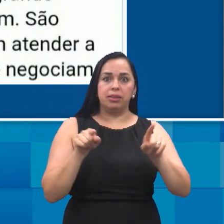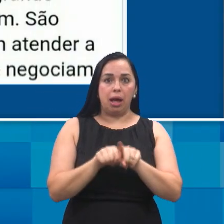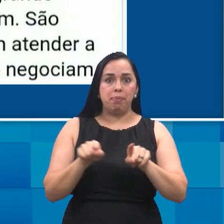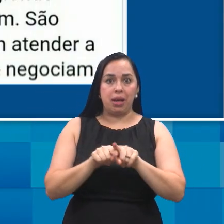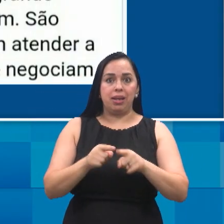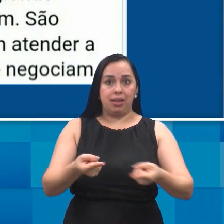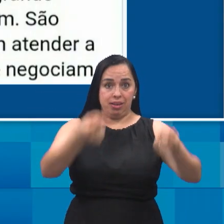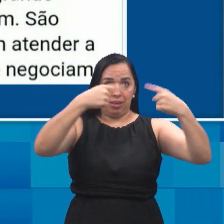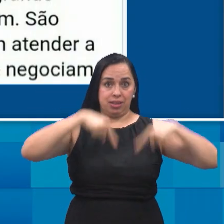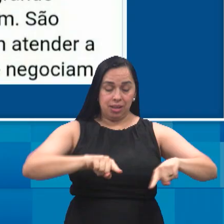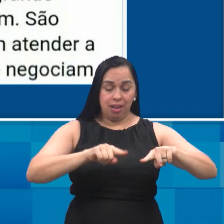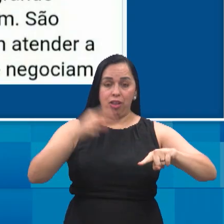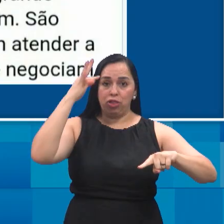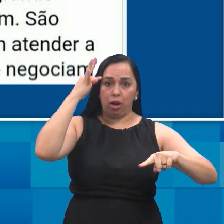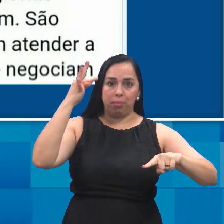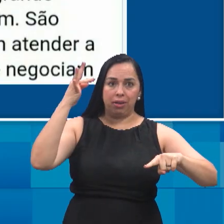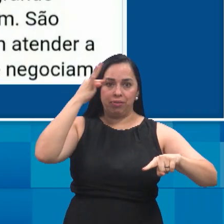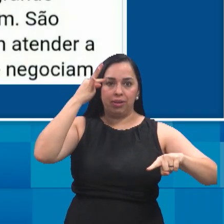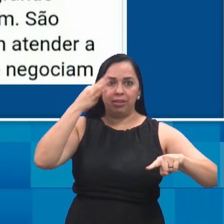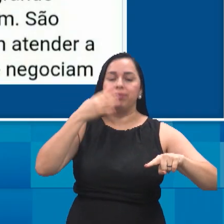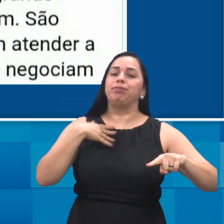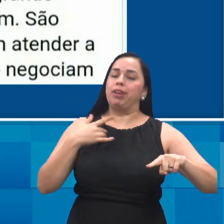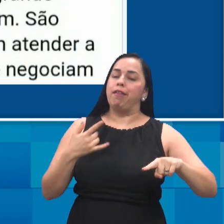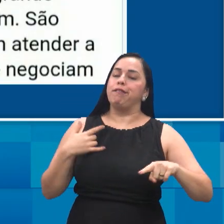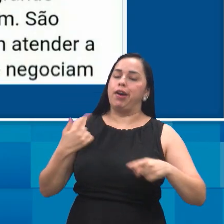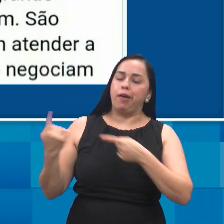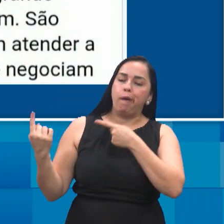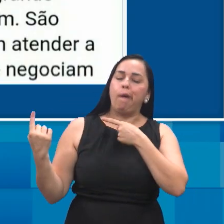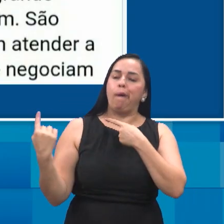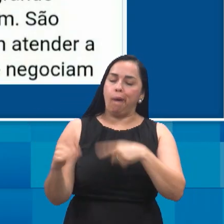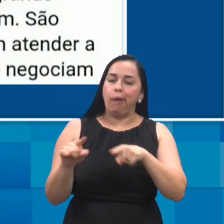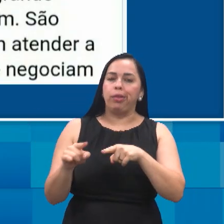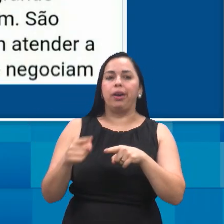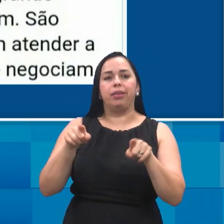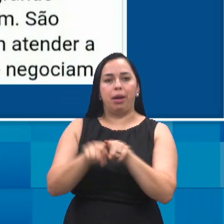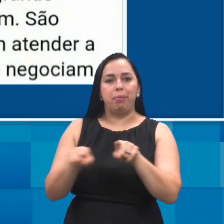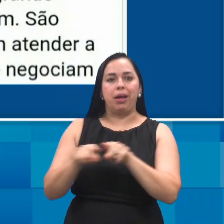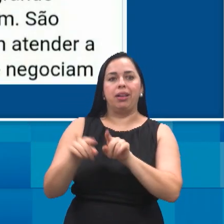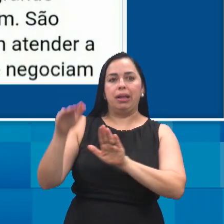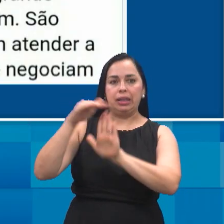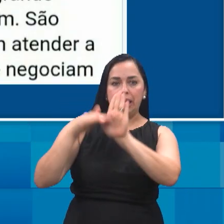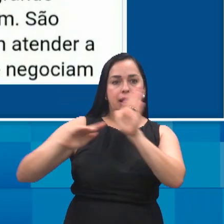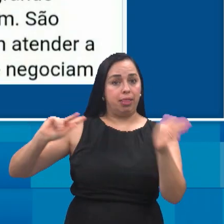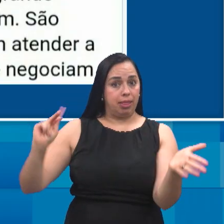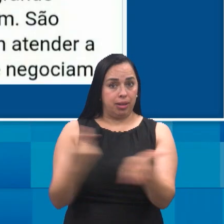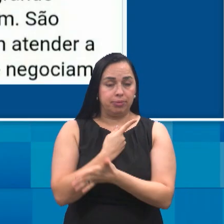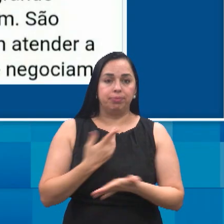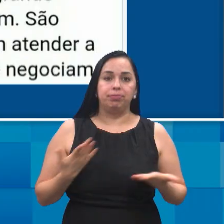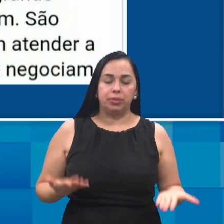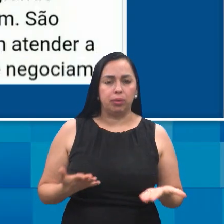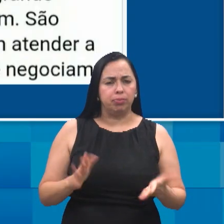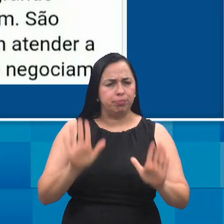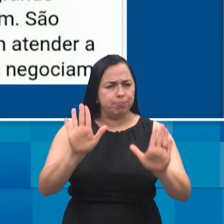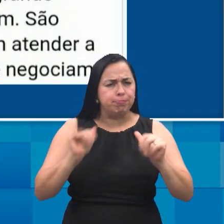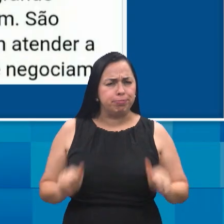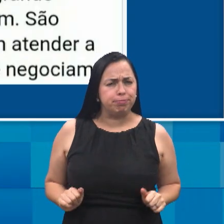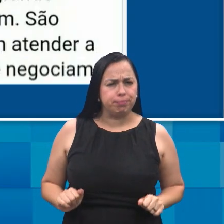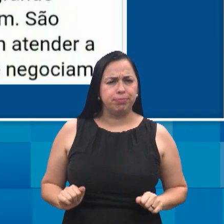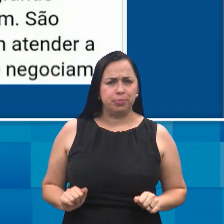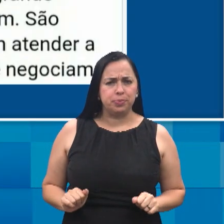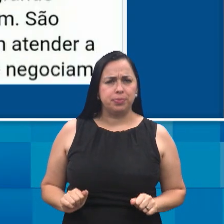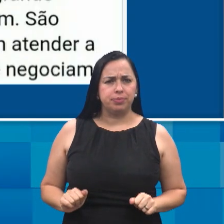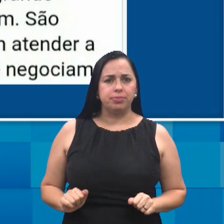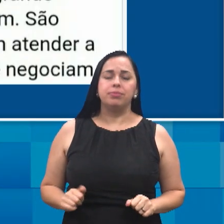traiu todas essas propostas feitas em sua campanha e muitas outras. Então segura aí. E eu